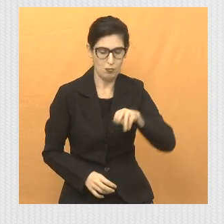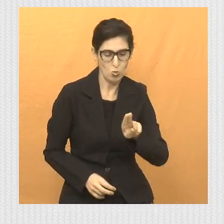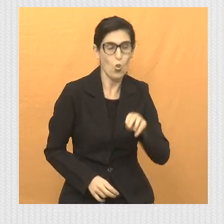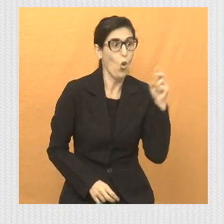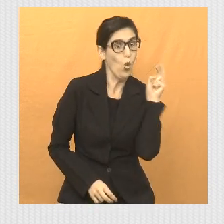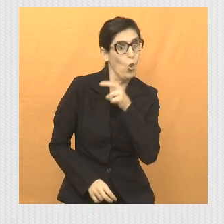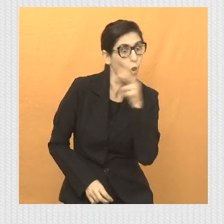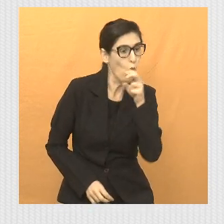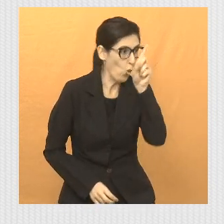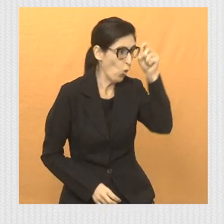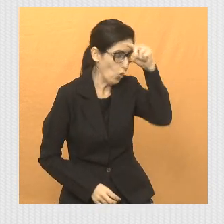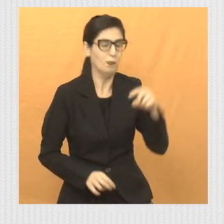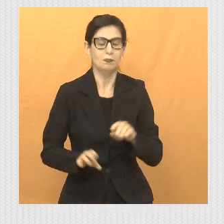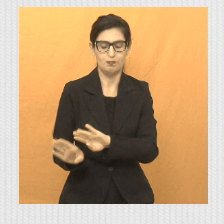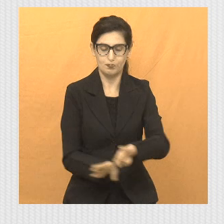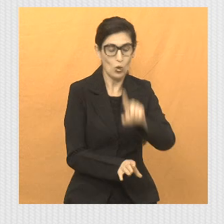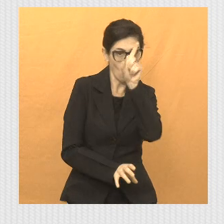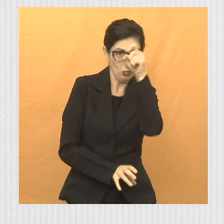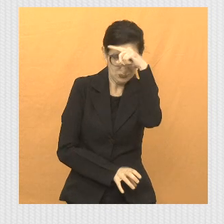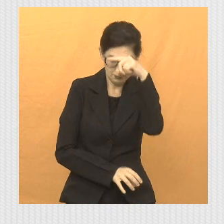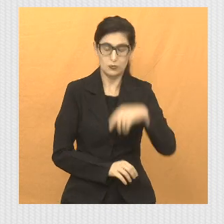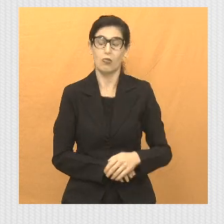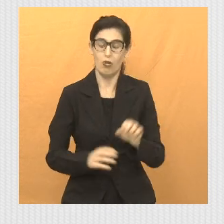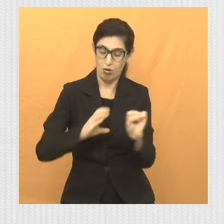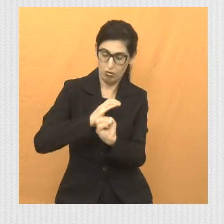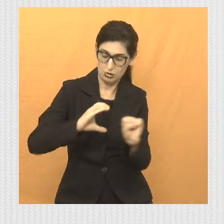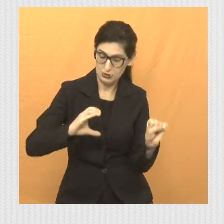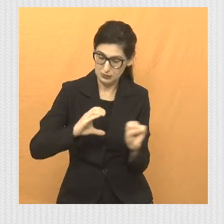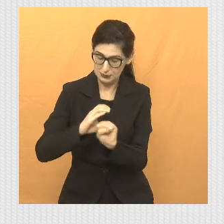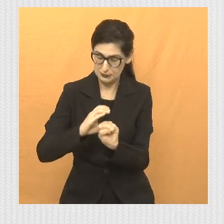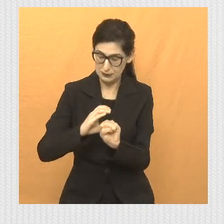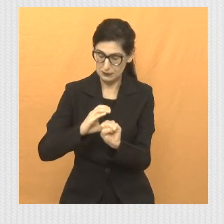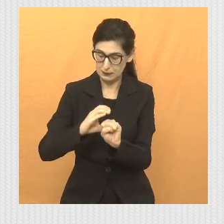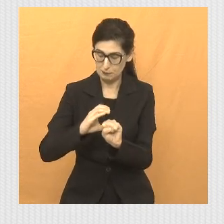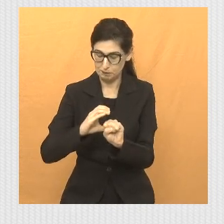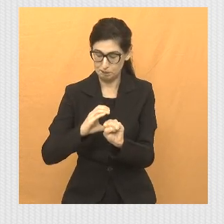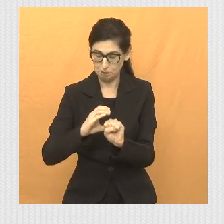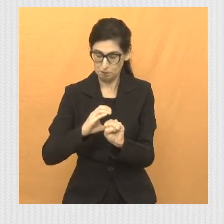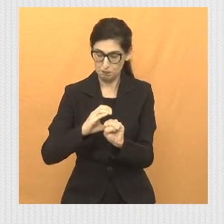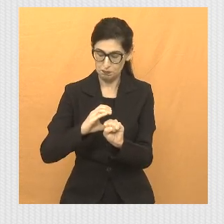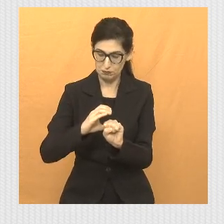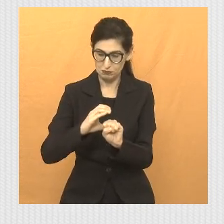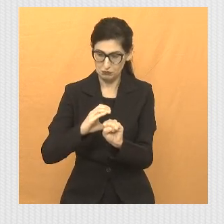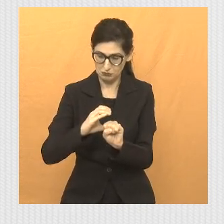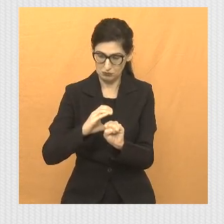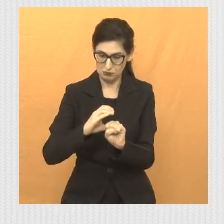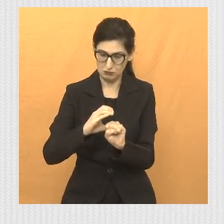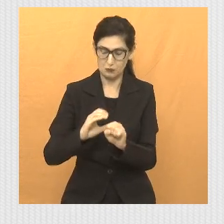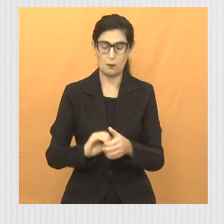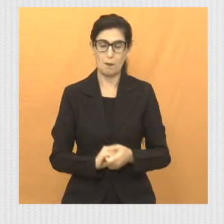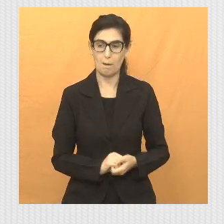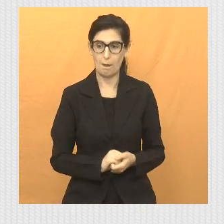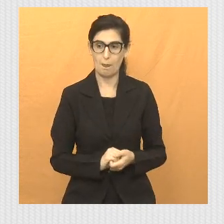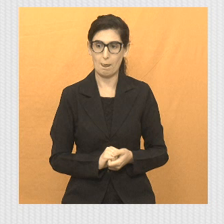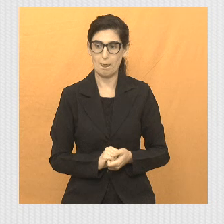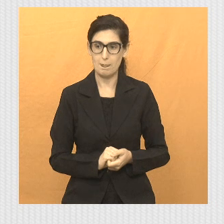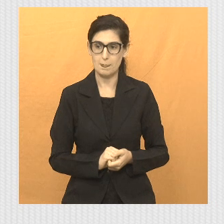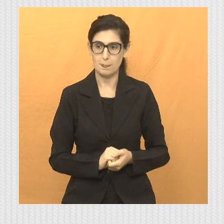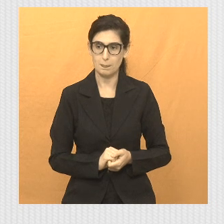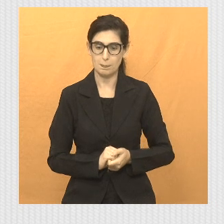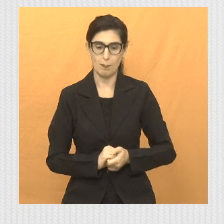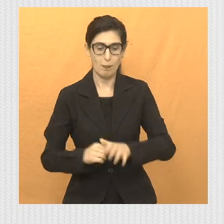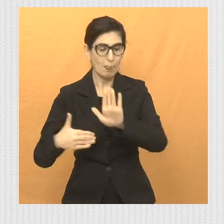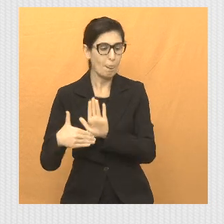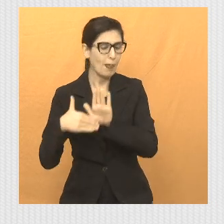Na atenção hospitalar, a Santa Casa de Misericórdia é realizada a retaguarda às unidades de